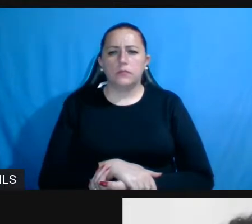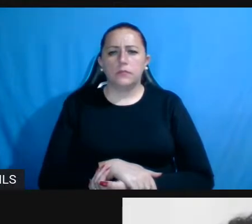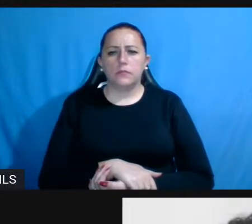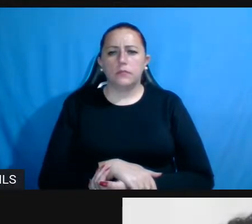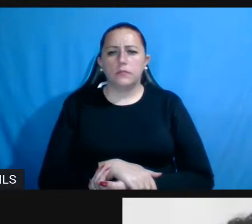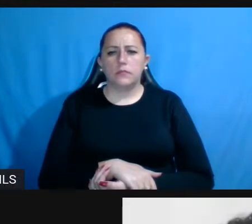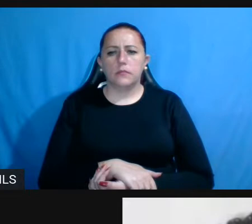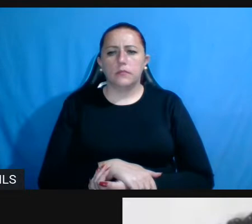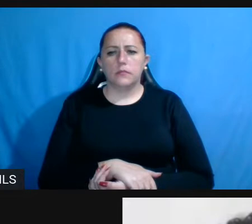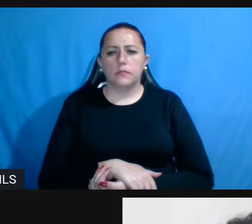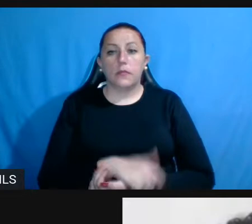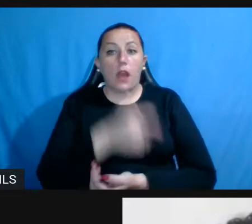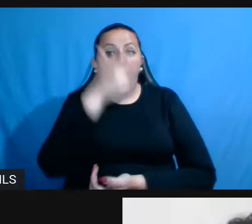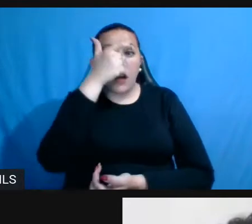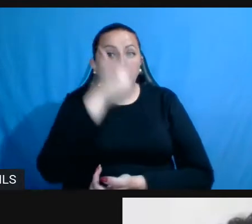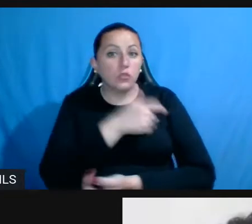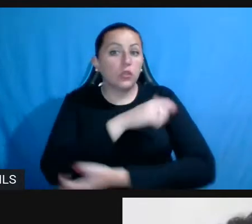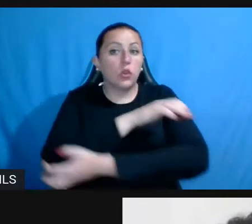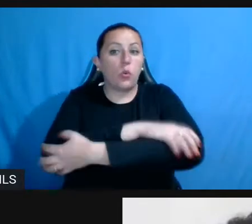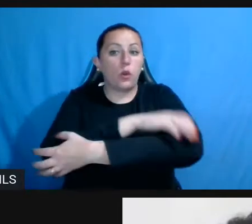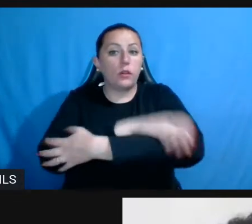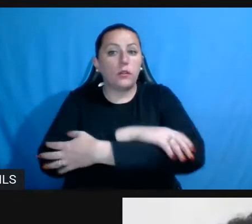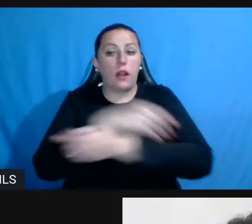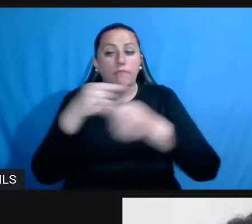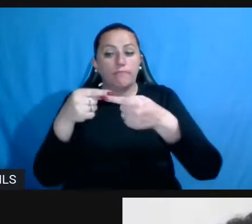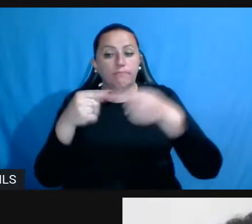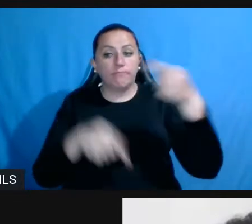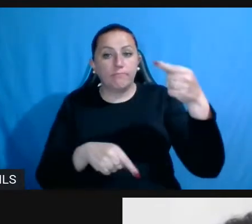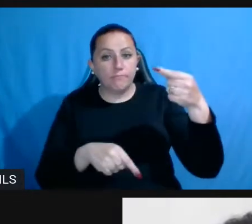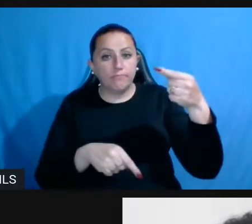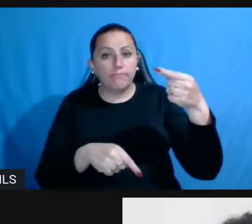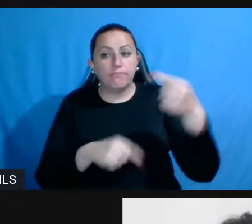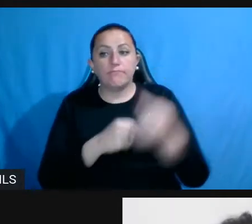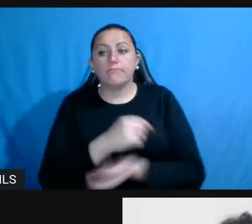Acho que o André tá falhando.